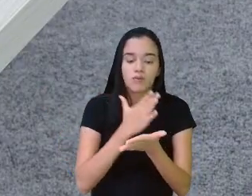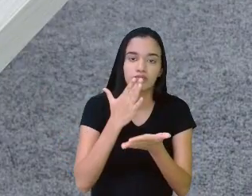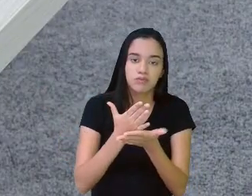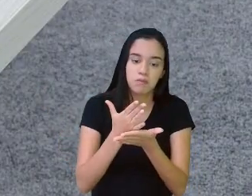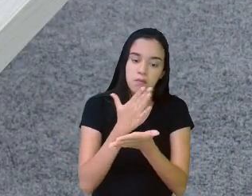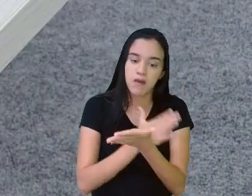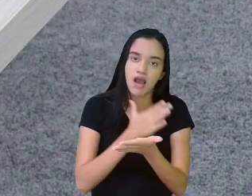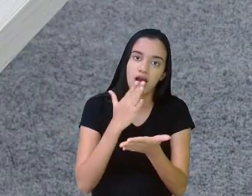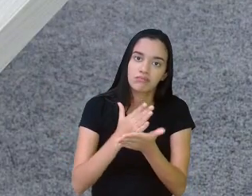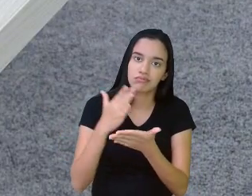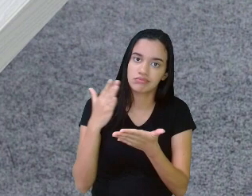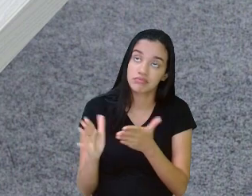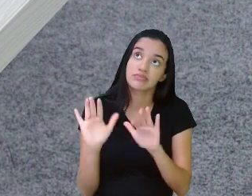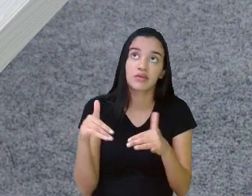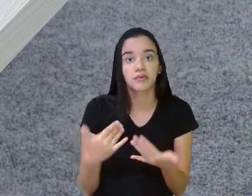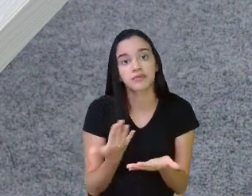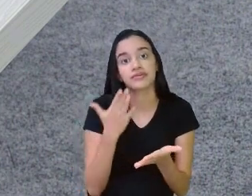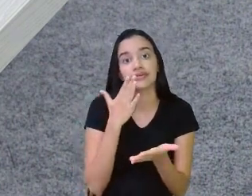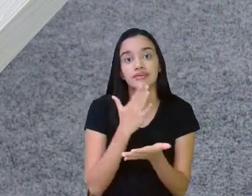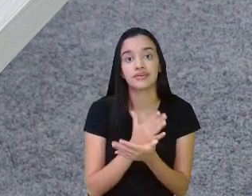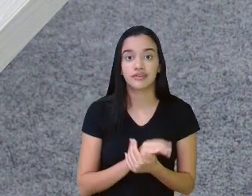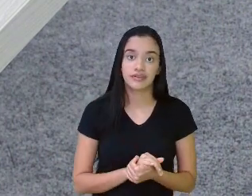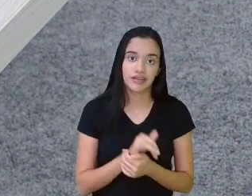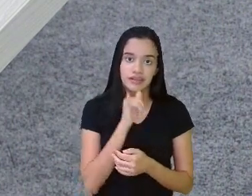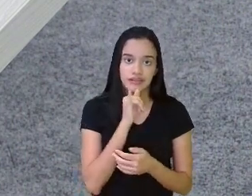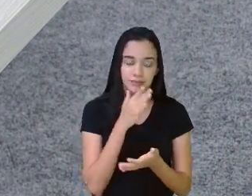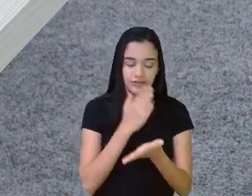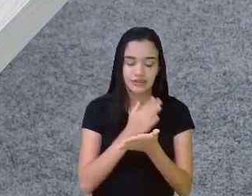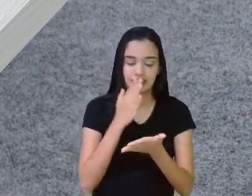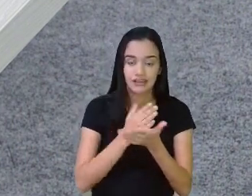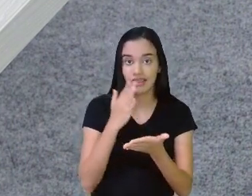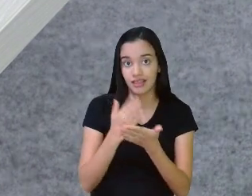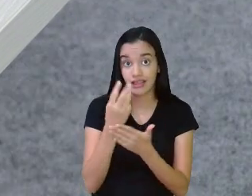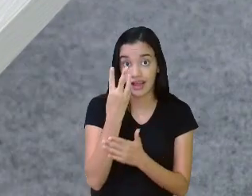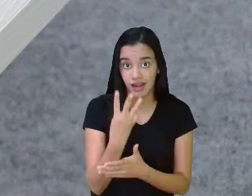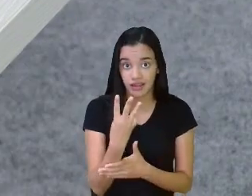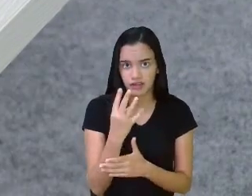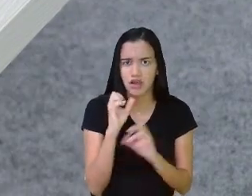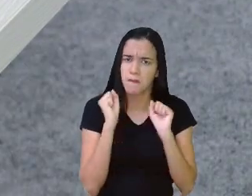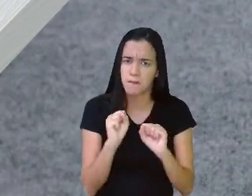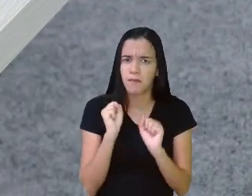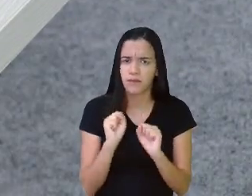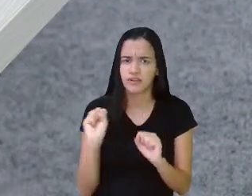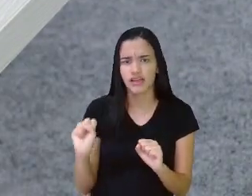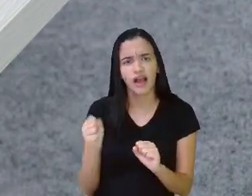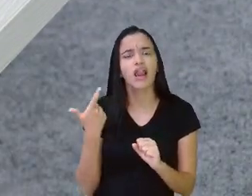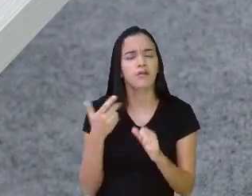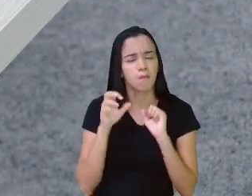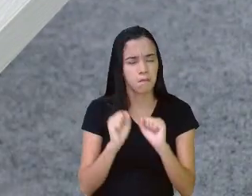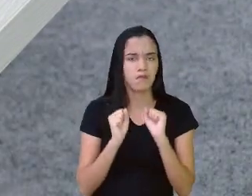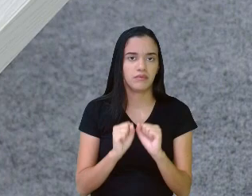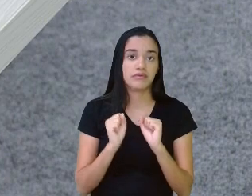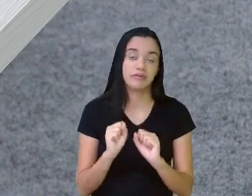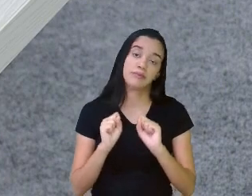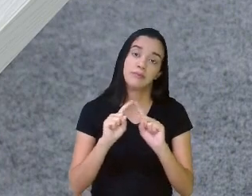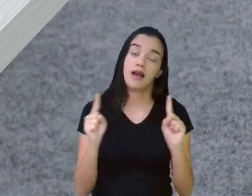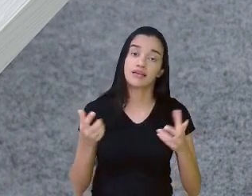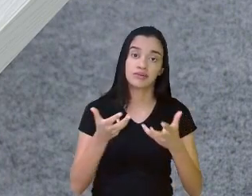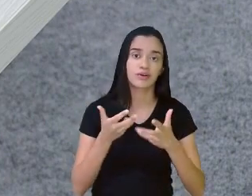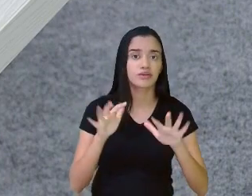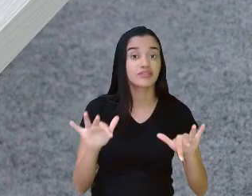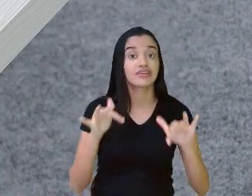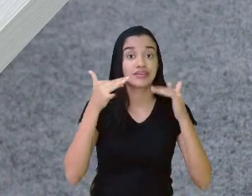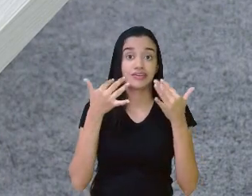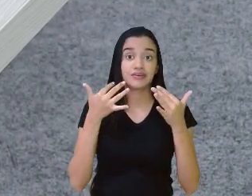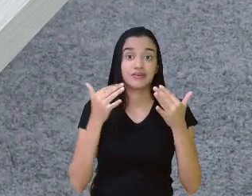partes. Ah, eu dividi em 3. Pode? Claro que pode. Agora, eu quero que vocês